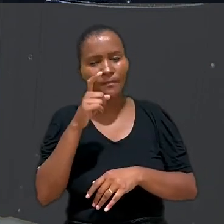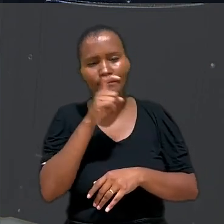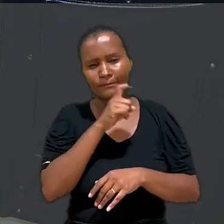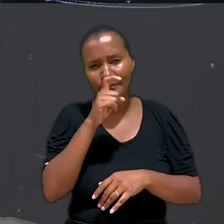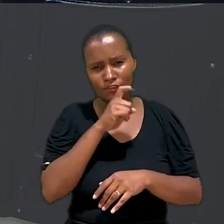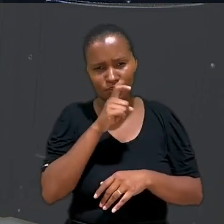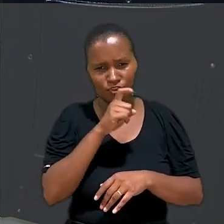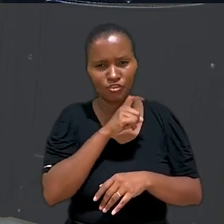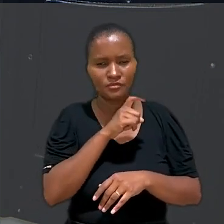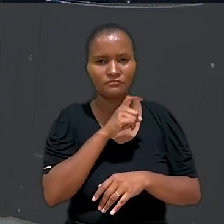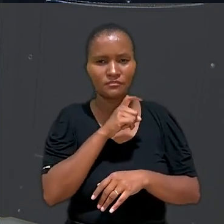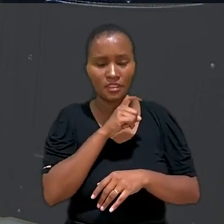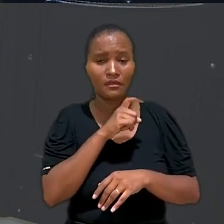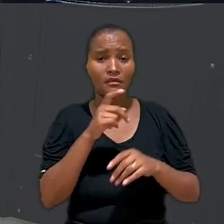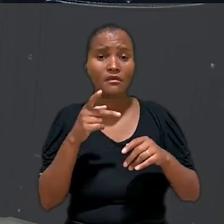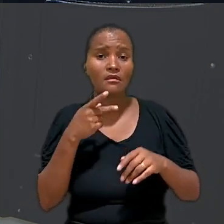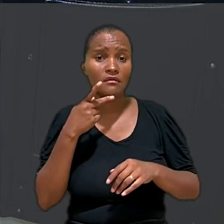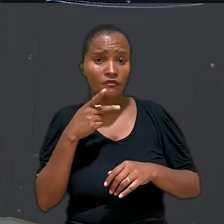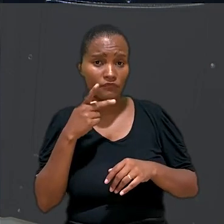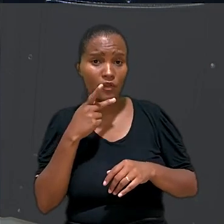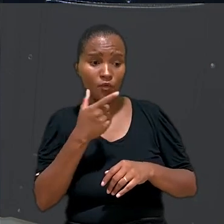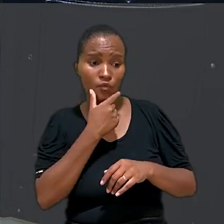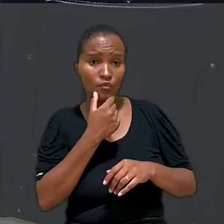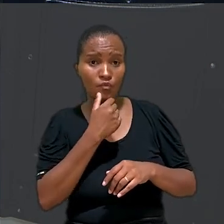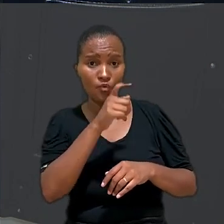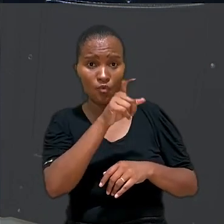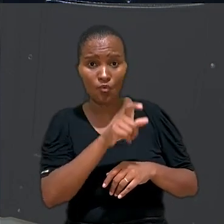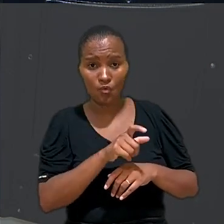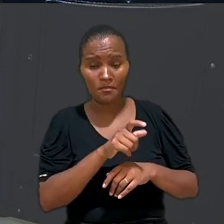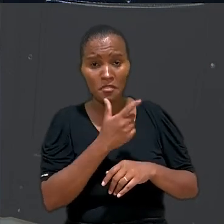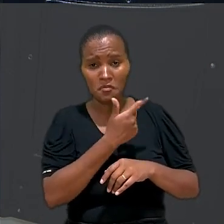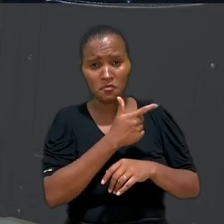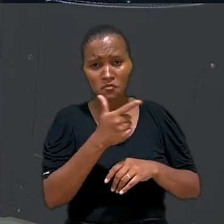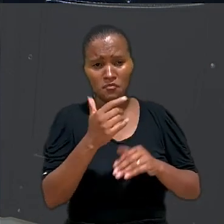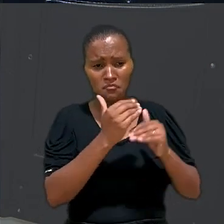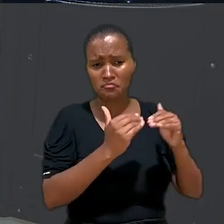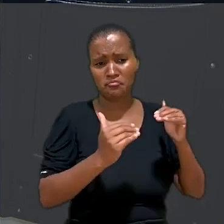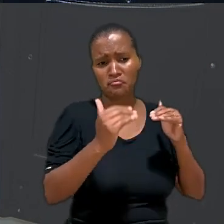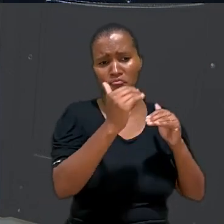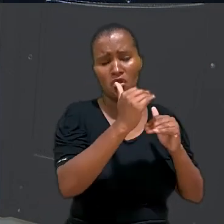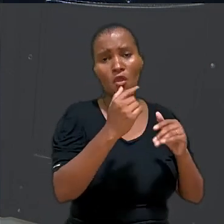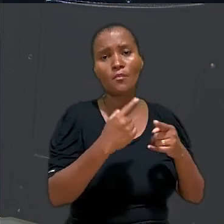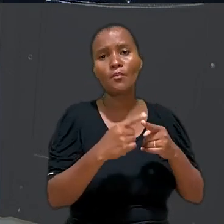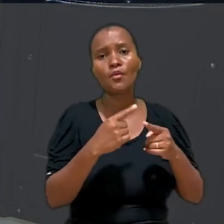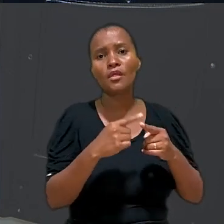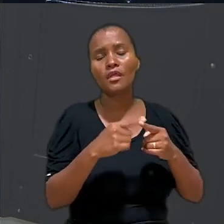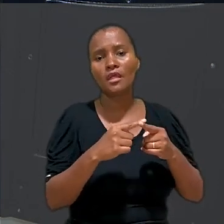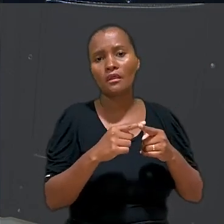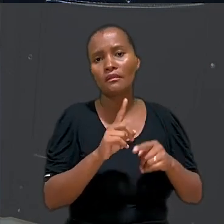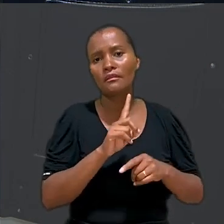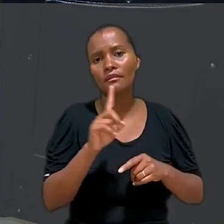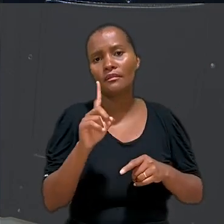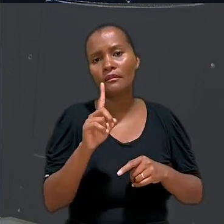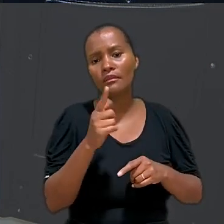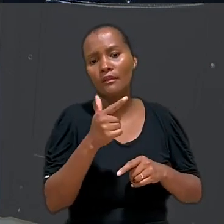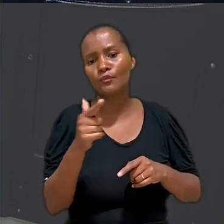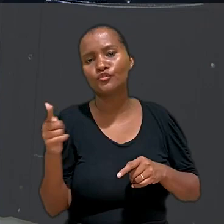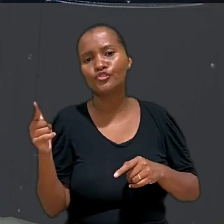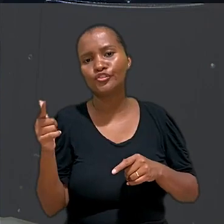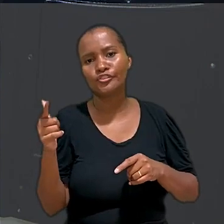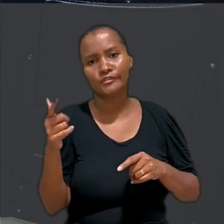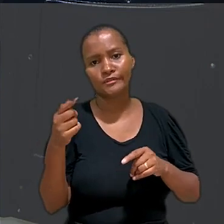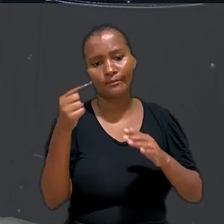das condutas apontadas e sustentou que o propagandista não havia sido promovido porque não preenchia